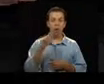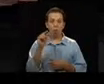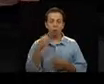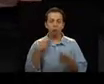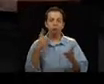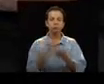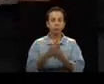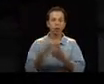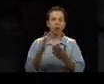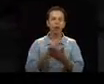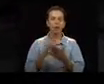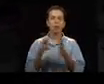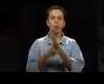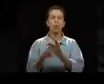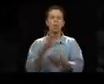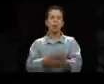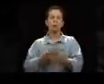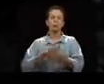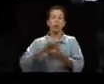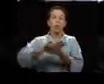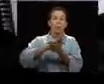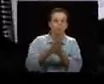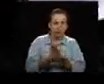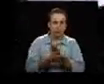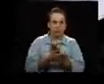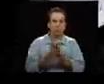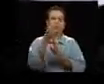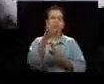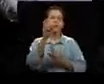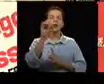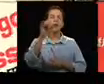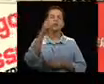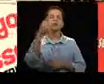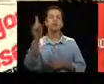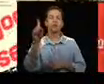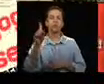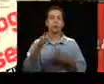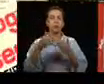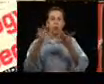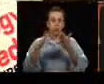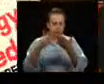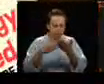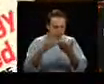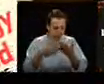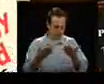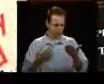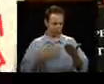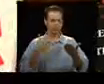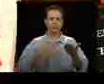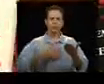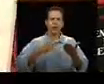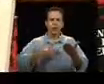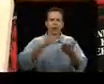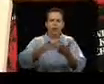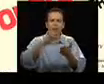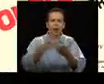Há pouco tempo encontrei esse livro, Pedagogia do Oprimido, 15ª edição. E aí, quando abri o